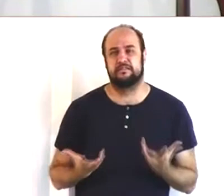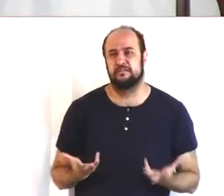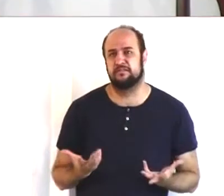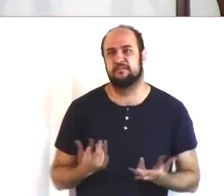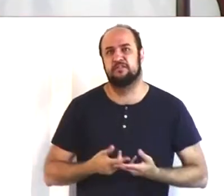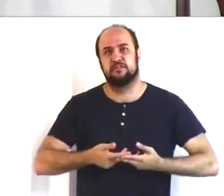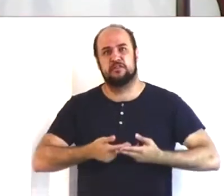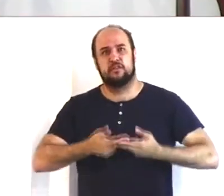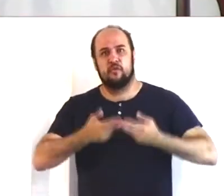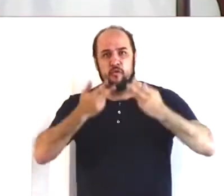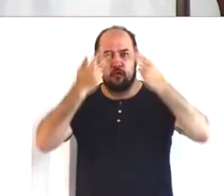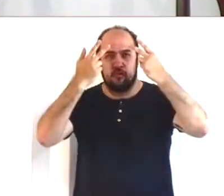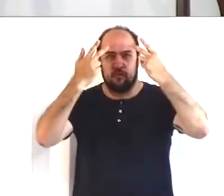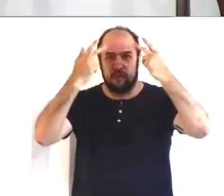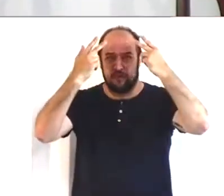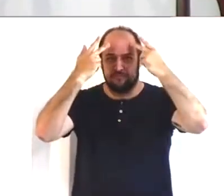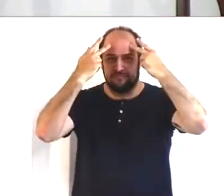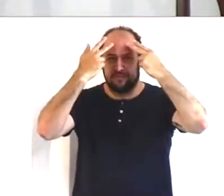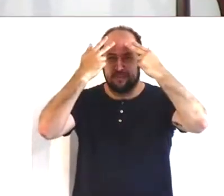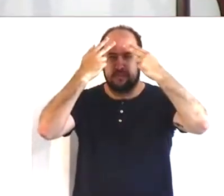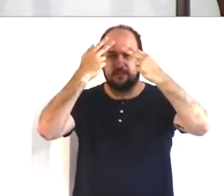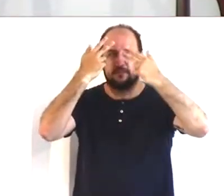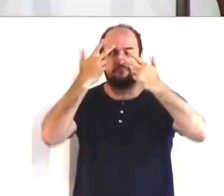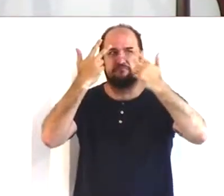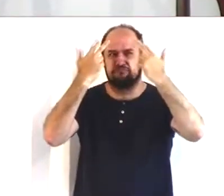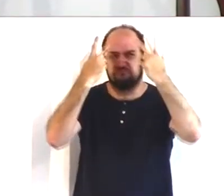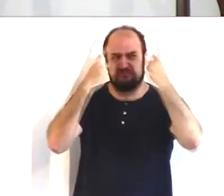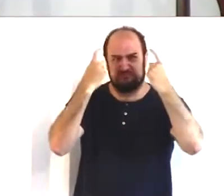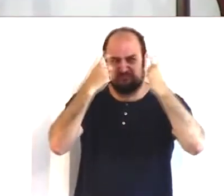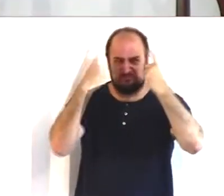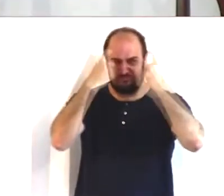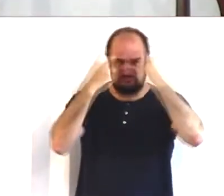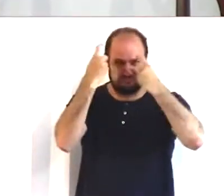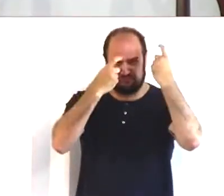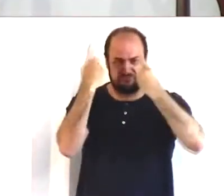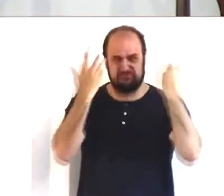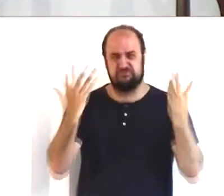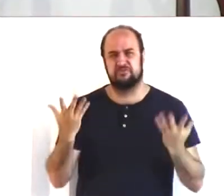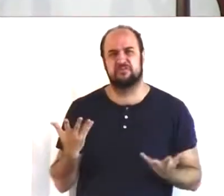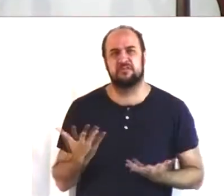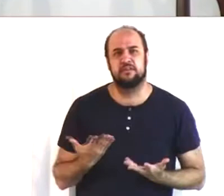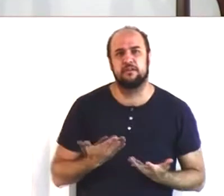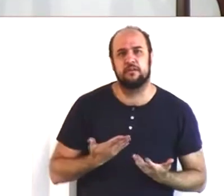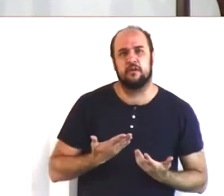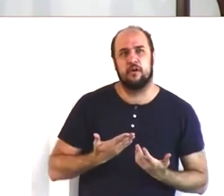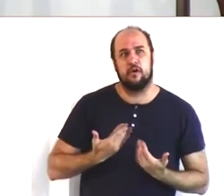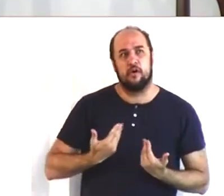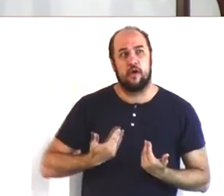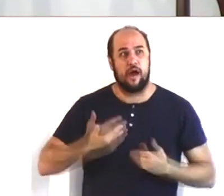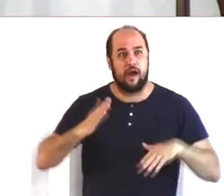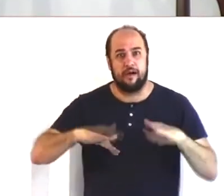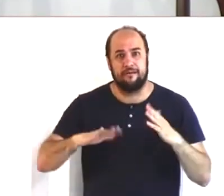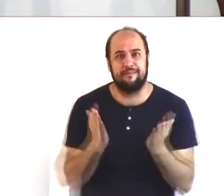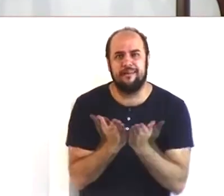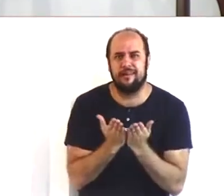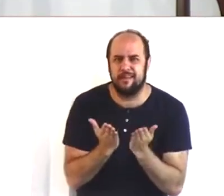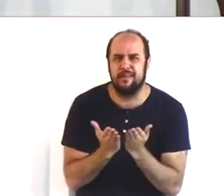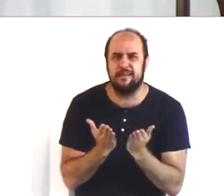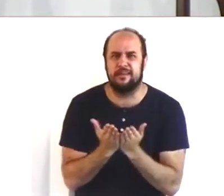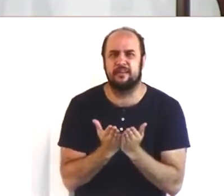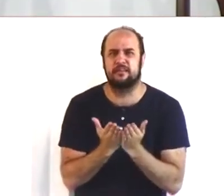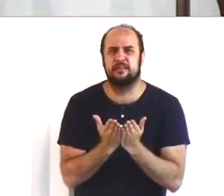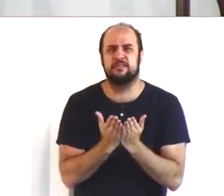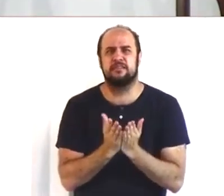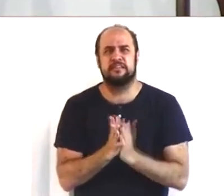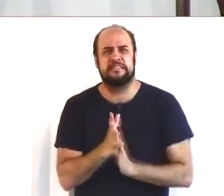como frustração. Em algum momento, essas situações, elas servem para os cristãos, para que